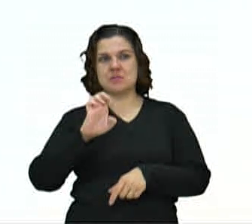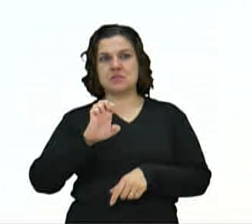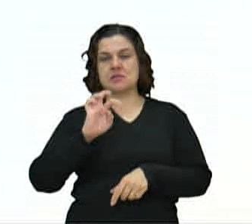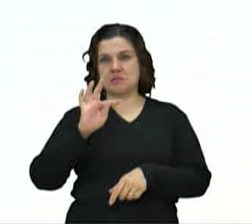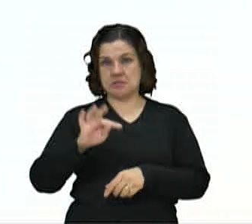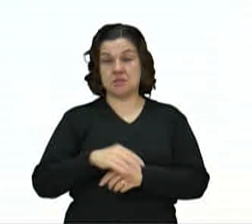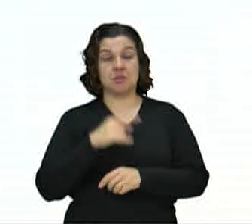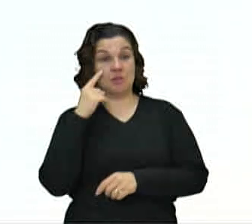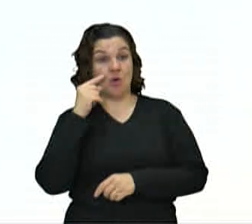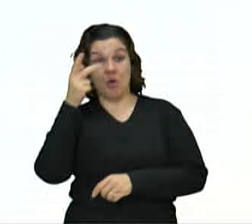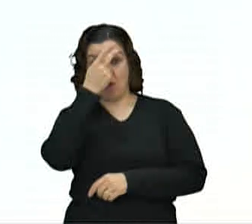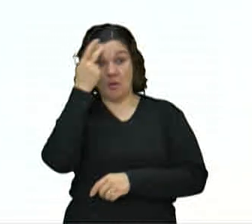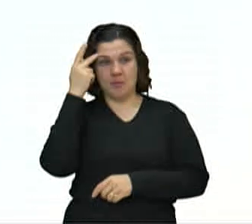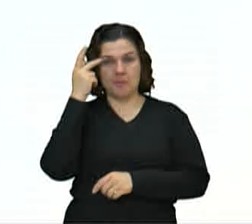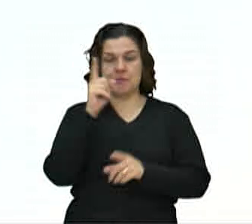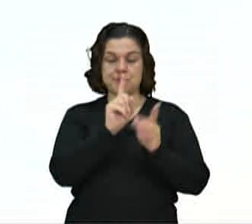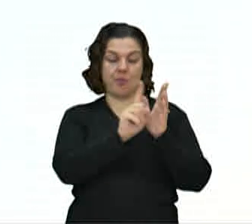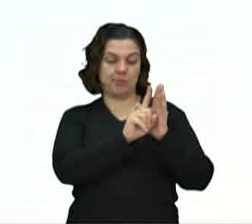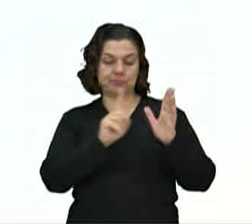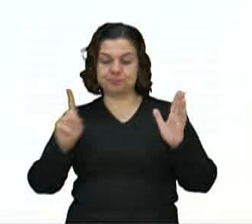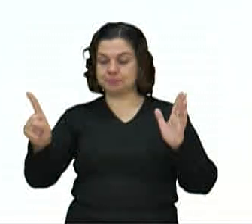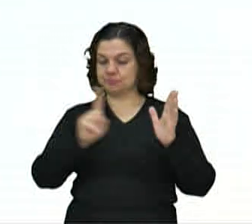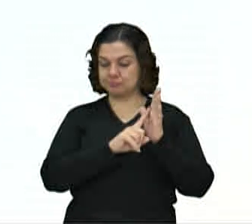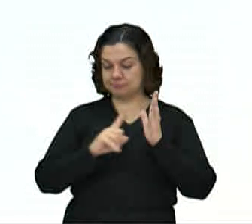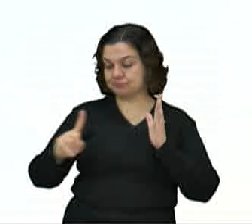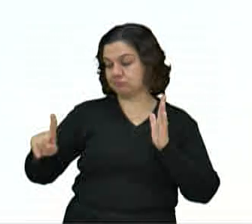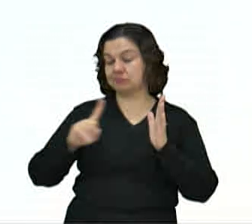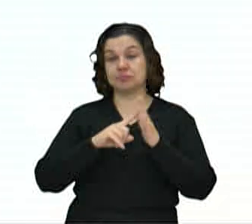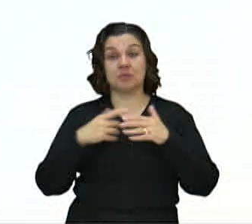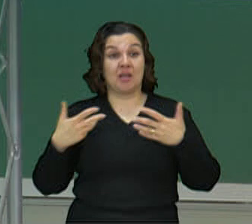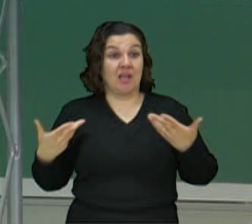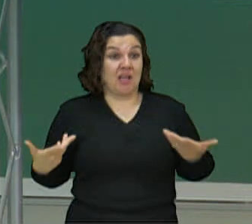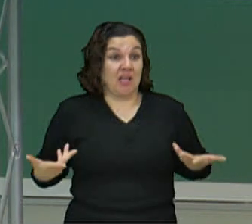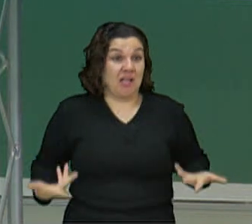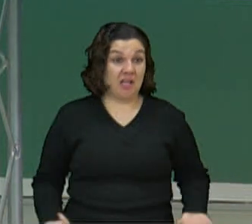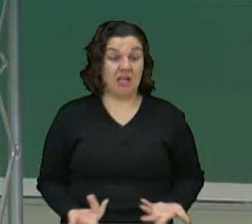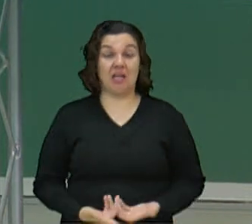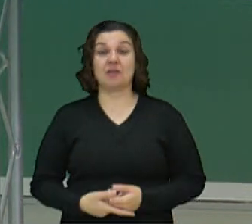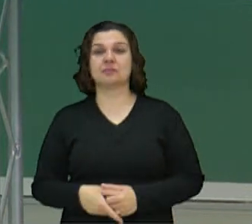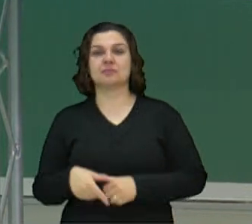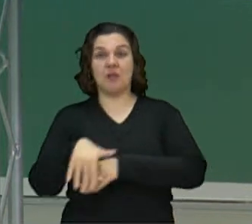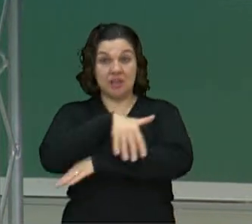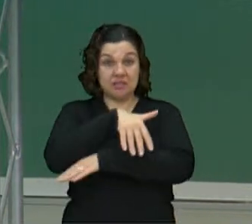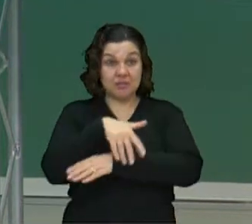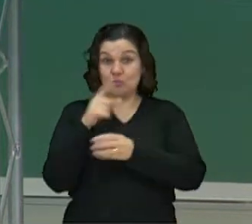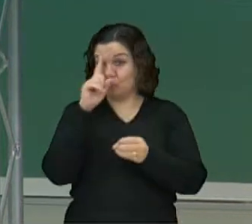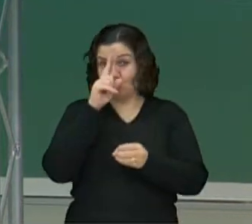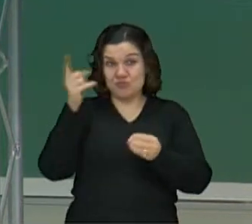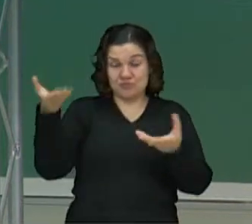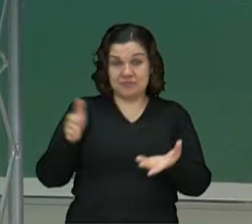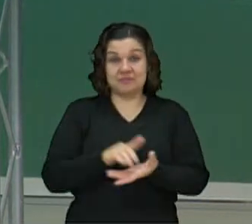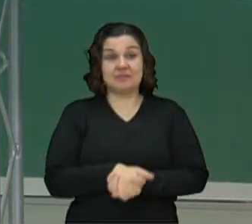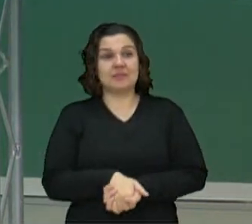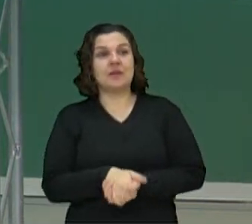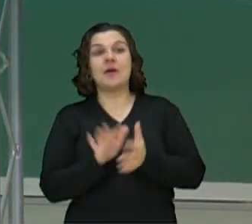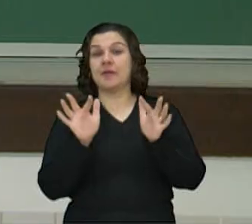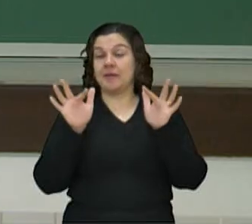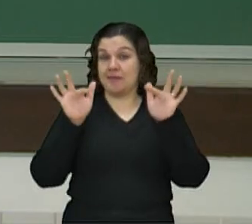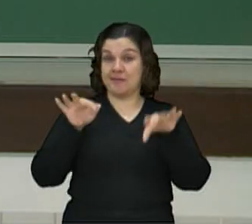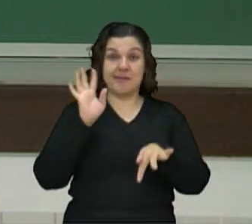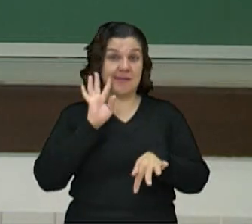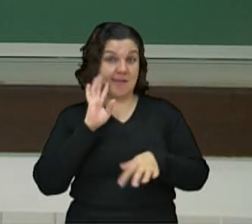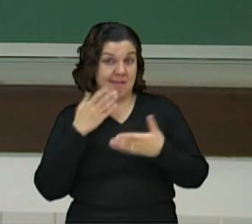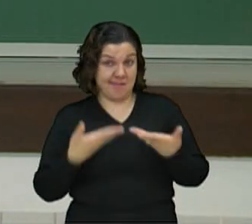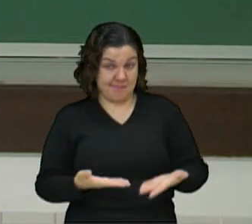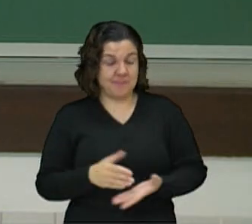lado, investidores saindo da Bolsa de Valores nesse dia, desesperados no meio do dia. Legal?